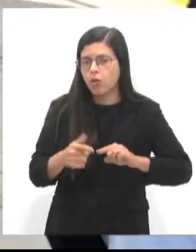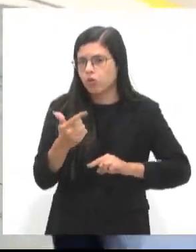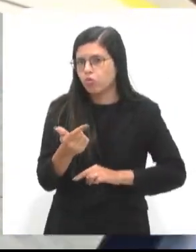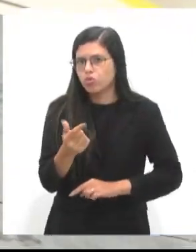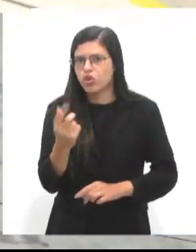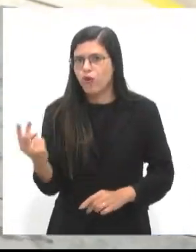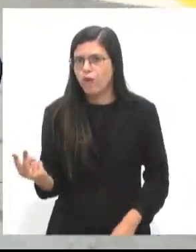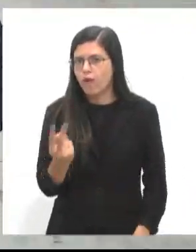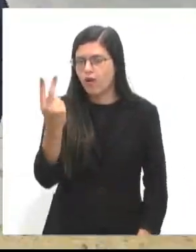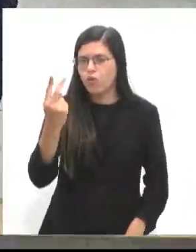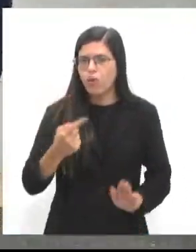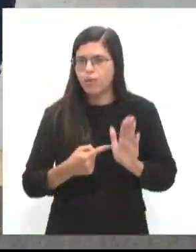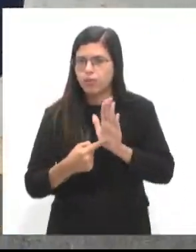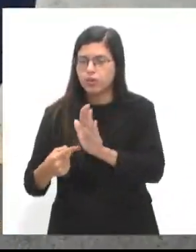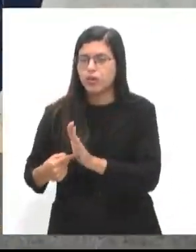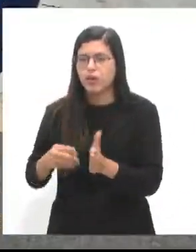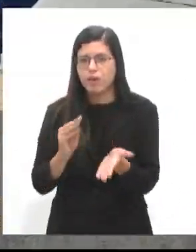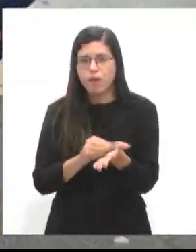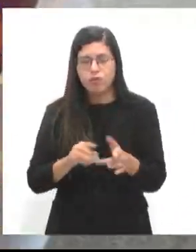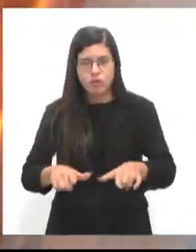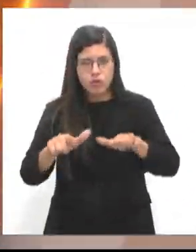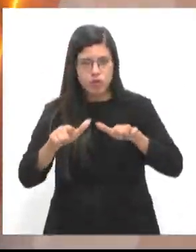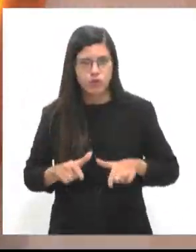ausência do certificado do Corpo de Bombeiros.